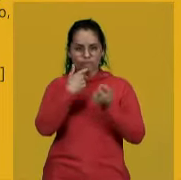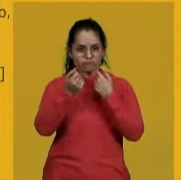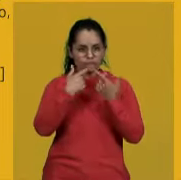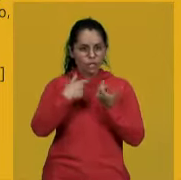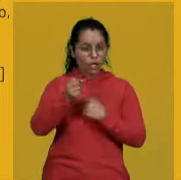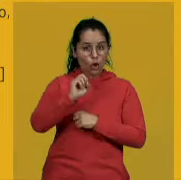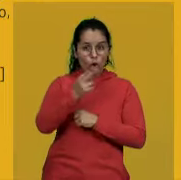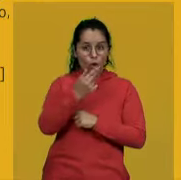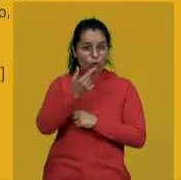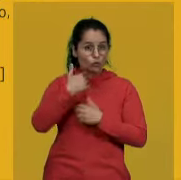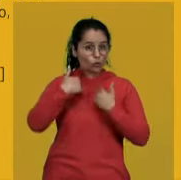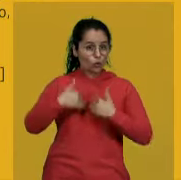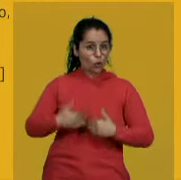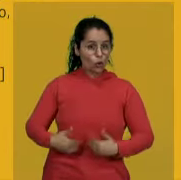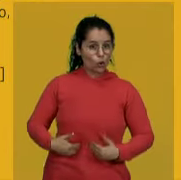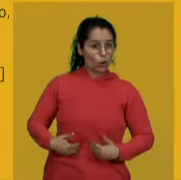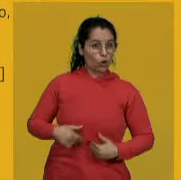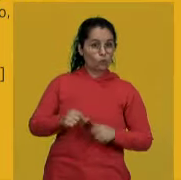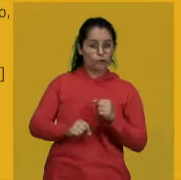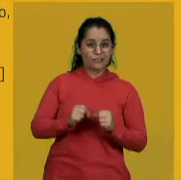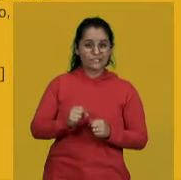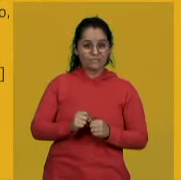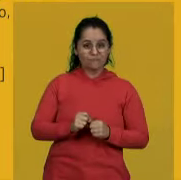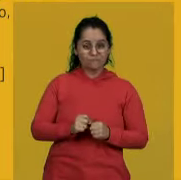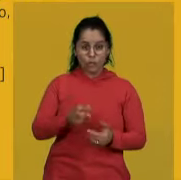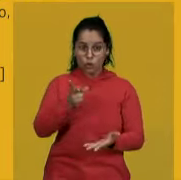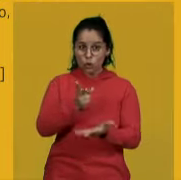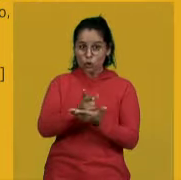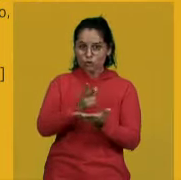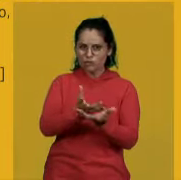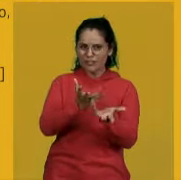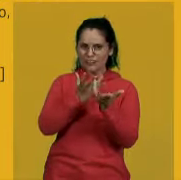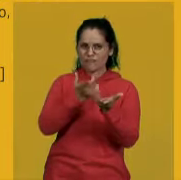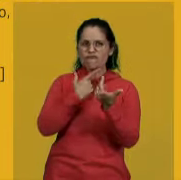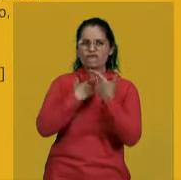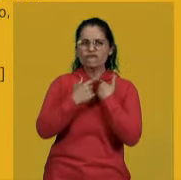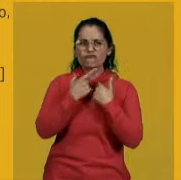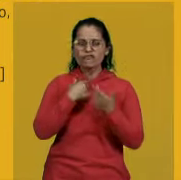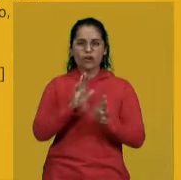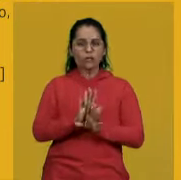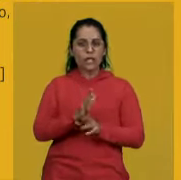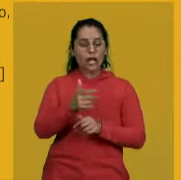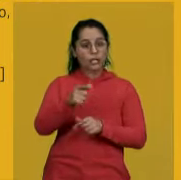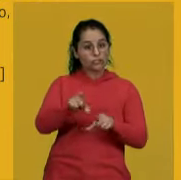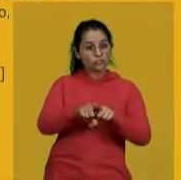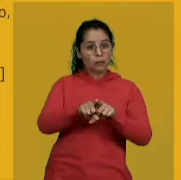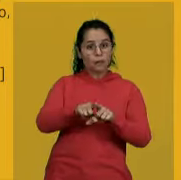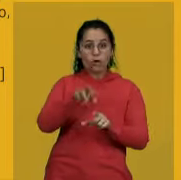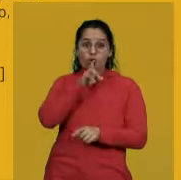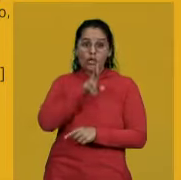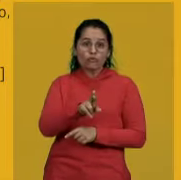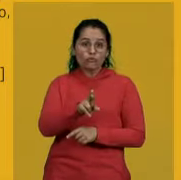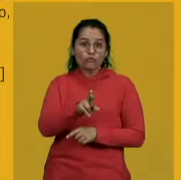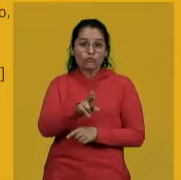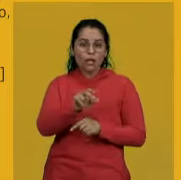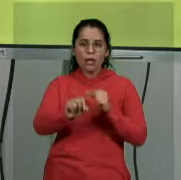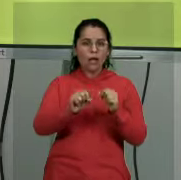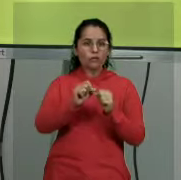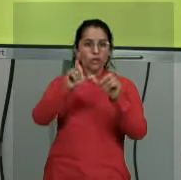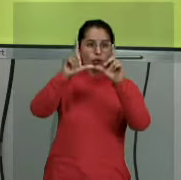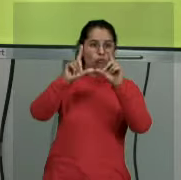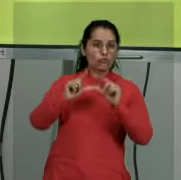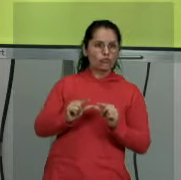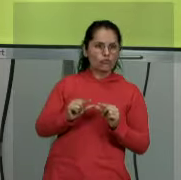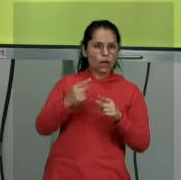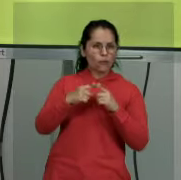ou seja, seu corpo torna-se progressivamente menos sujeito a seus efeitos. Que a gente tem